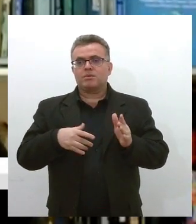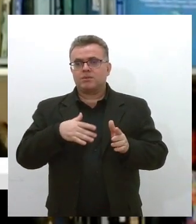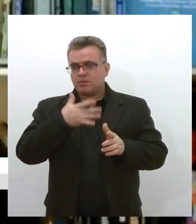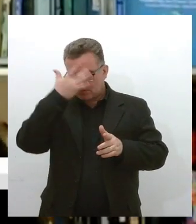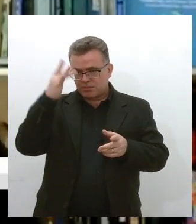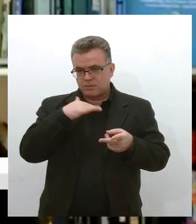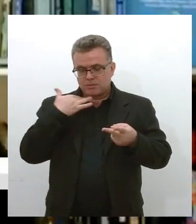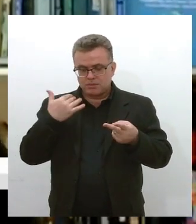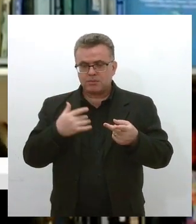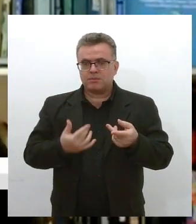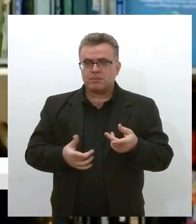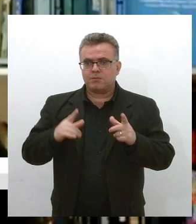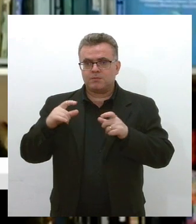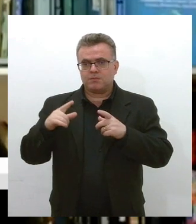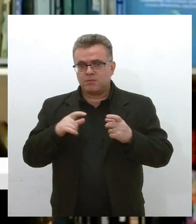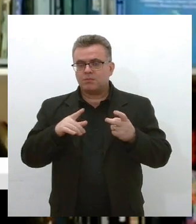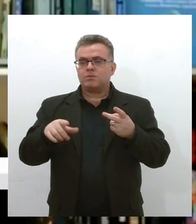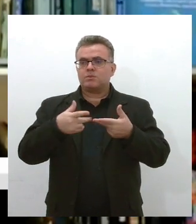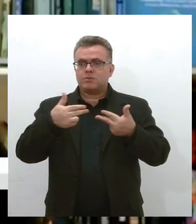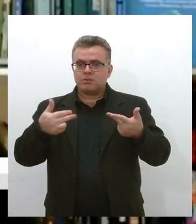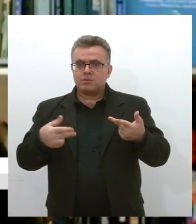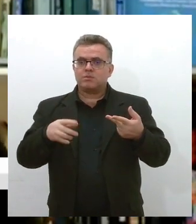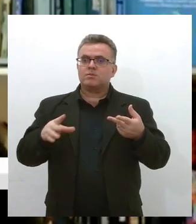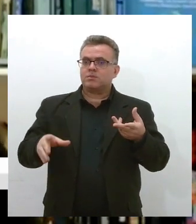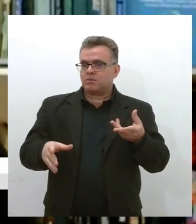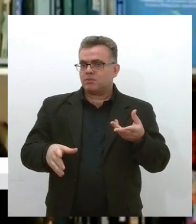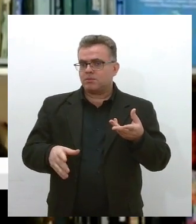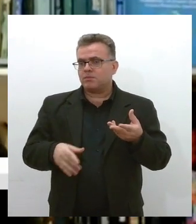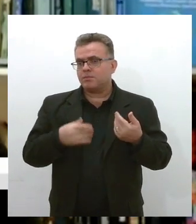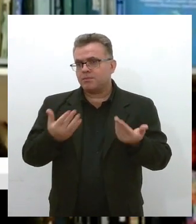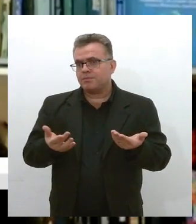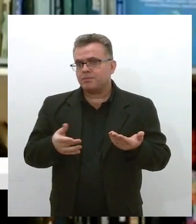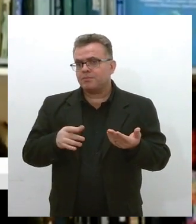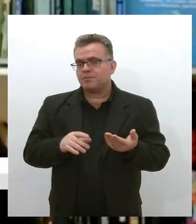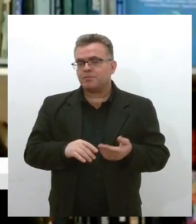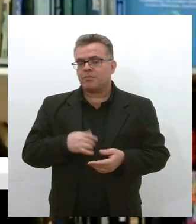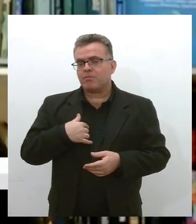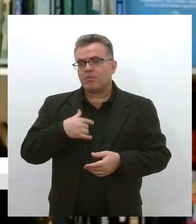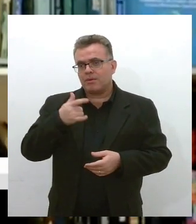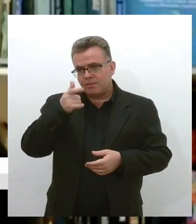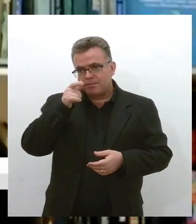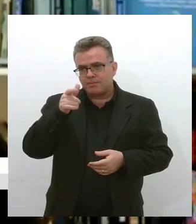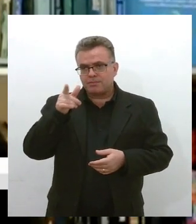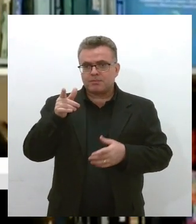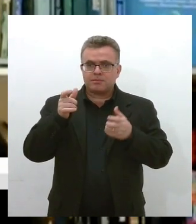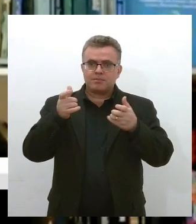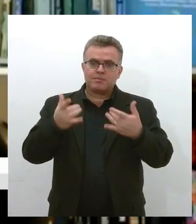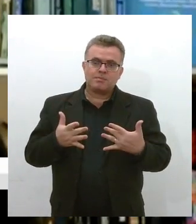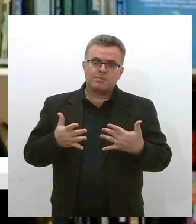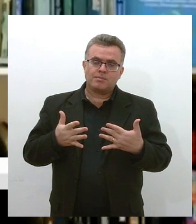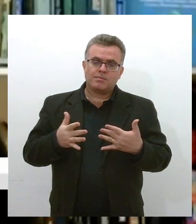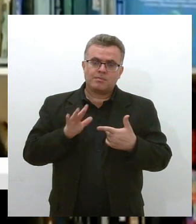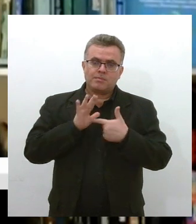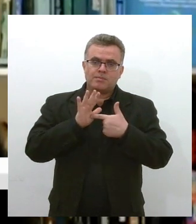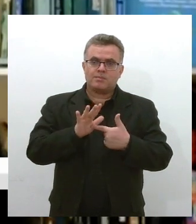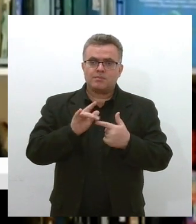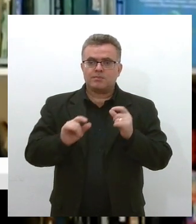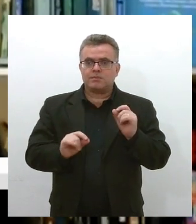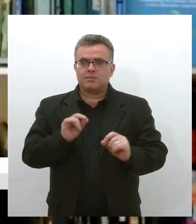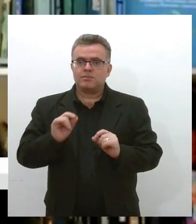com fotografias, né? Mas uma coisa interessante que você trouxe, eu acho legal pontuar, é sobre essa